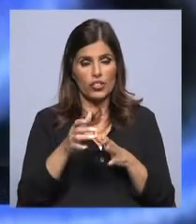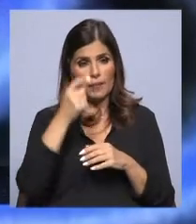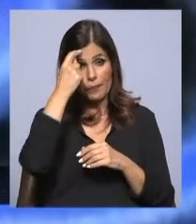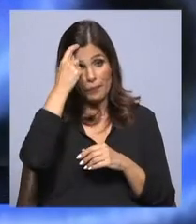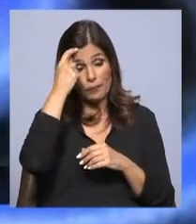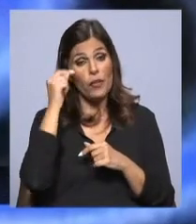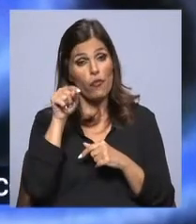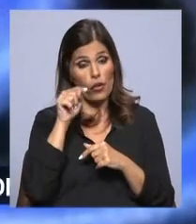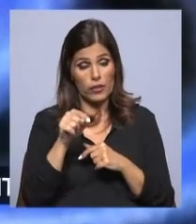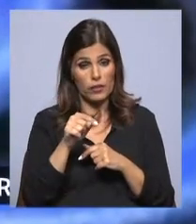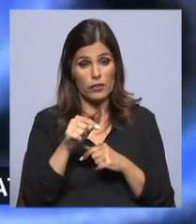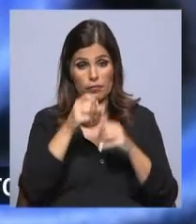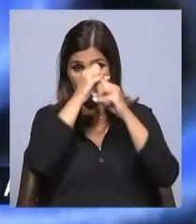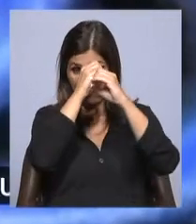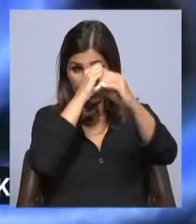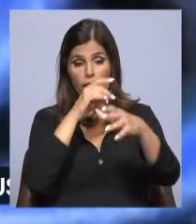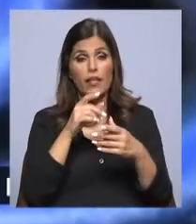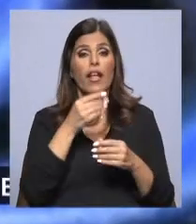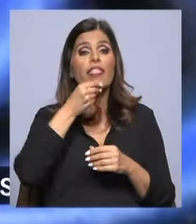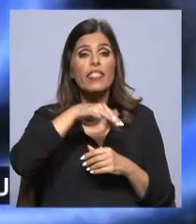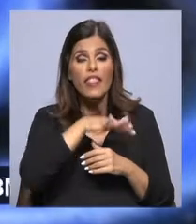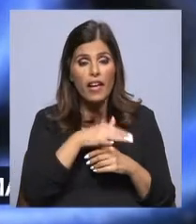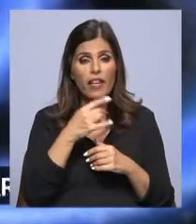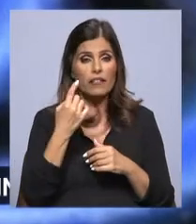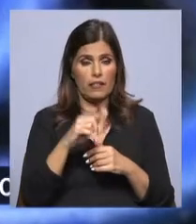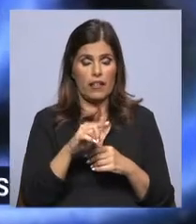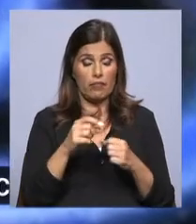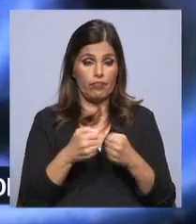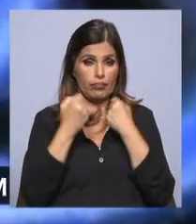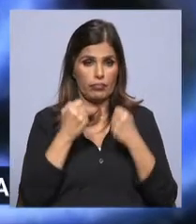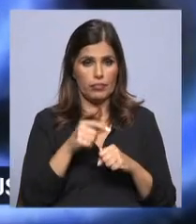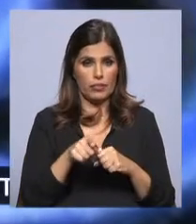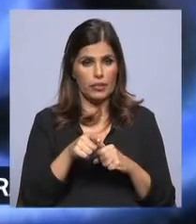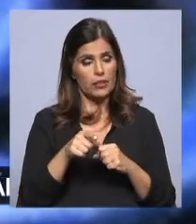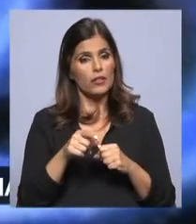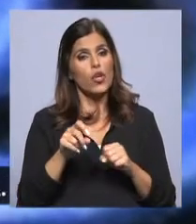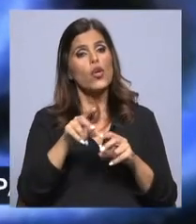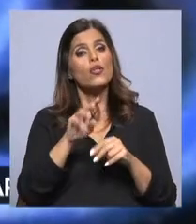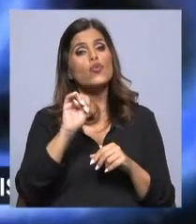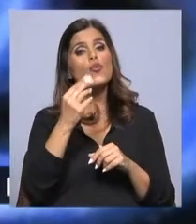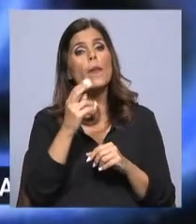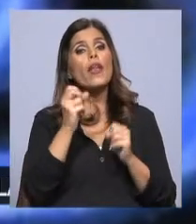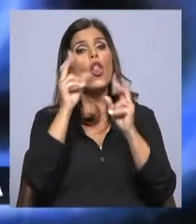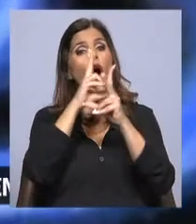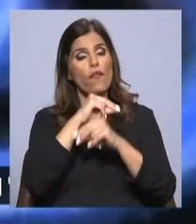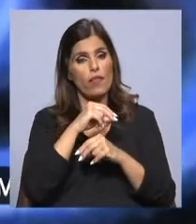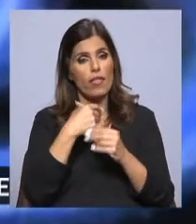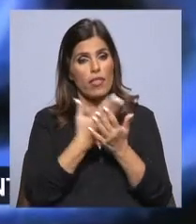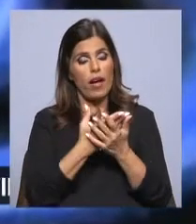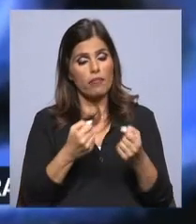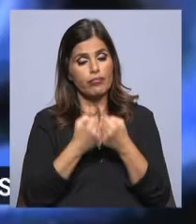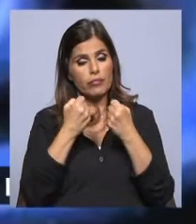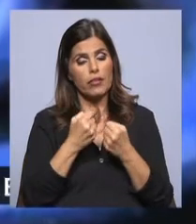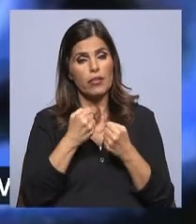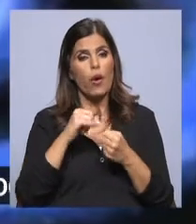que telescópios na Terra registaram, as ondas de choque desta supernova, que foi provocada pela colisão de um buraco